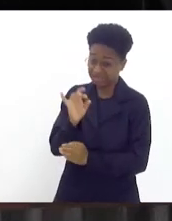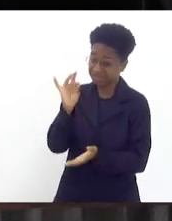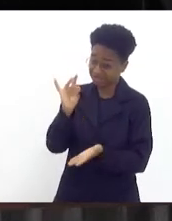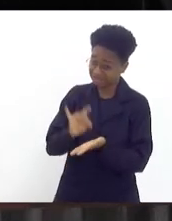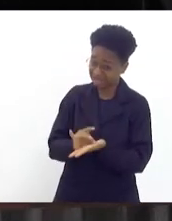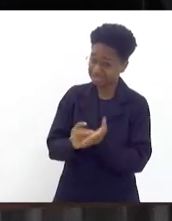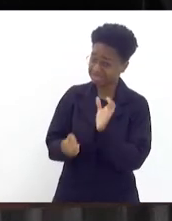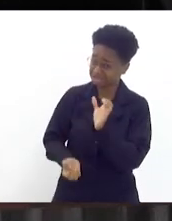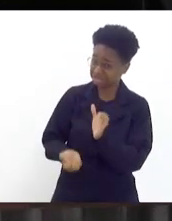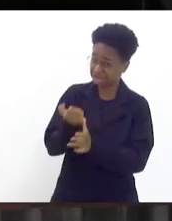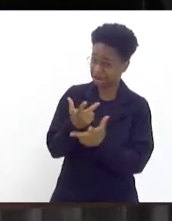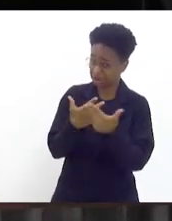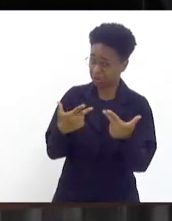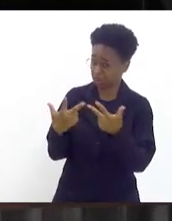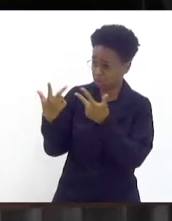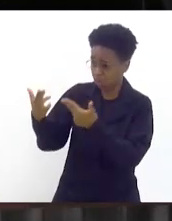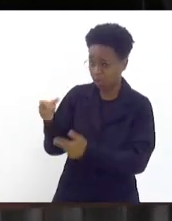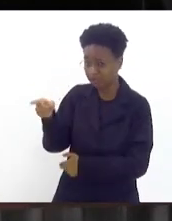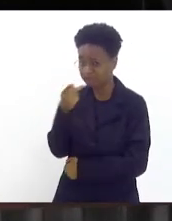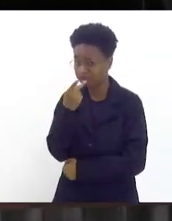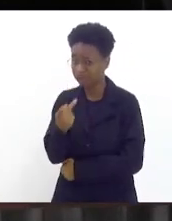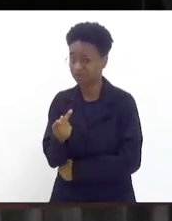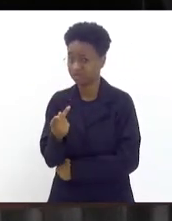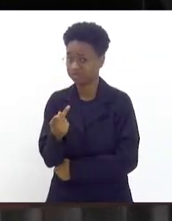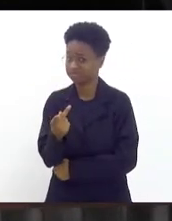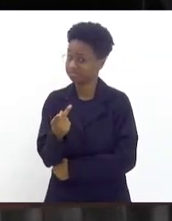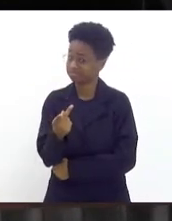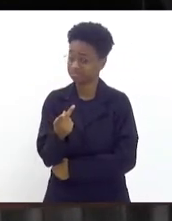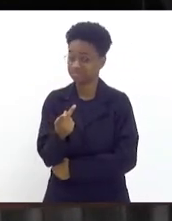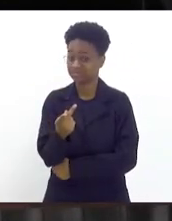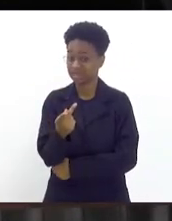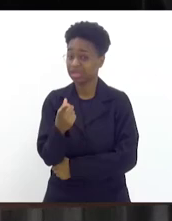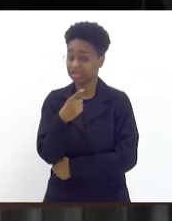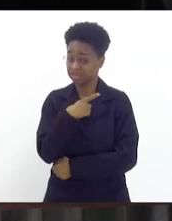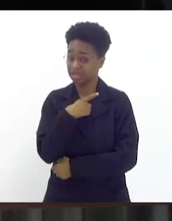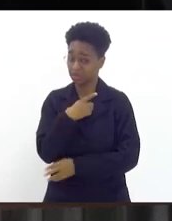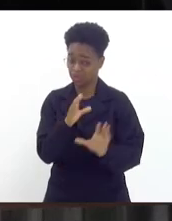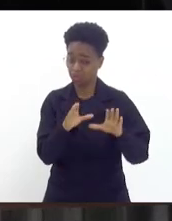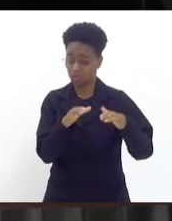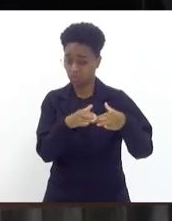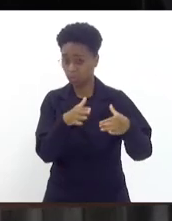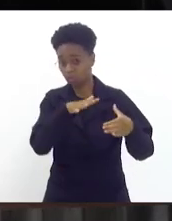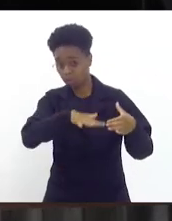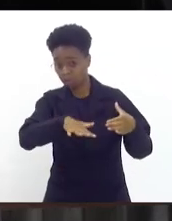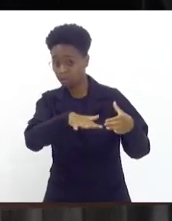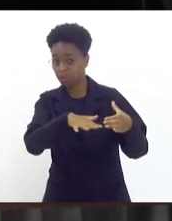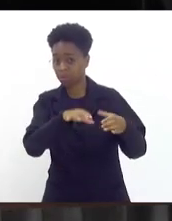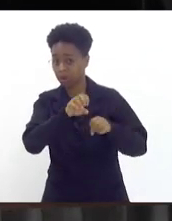aquilo que ele disse uma parcela grande da categoria